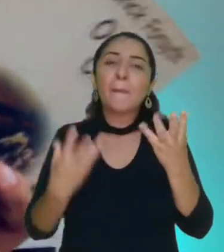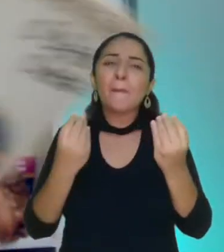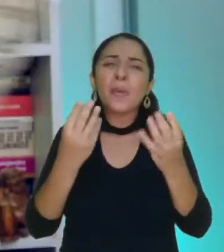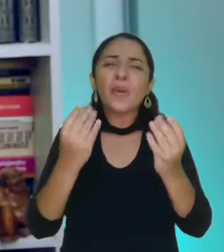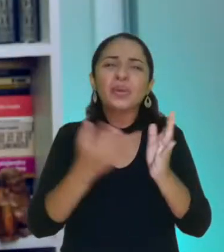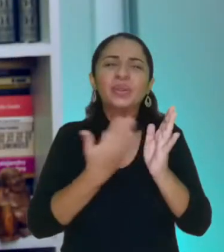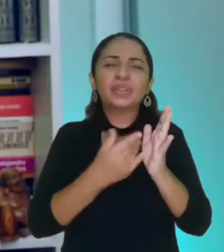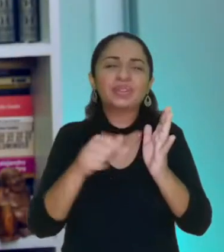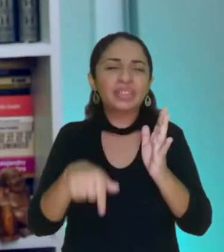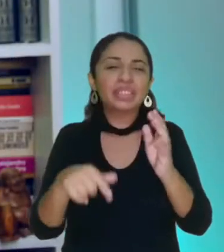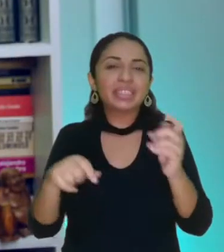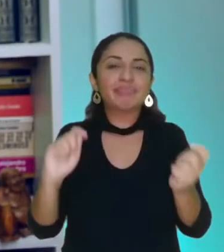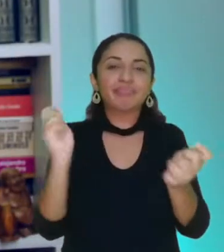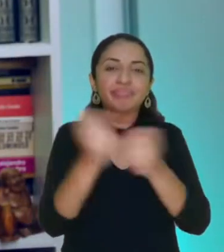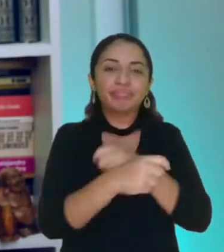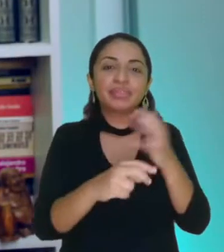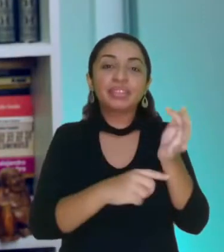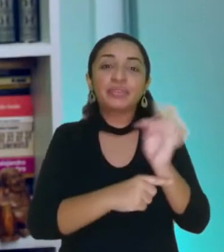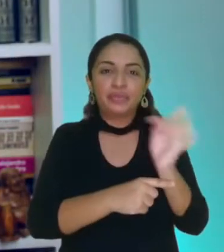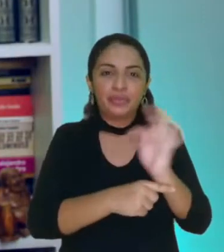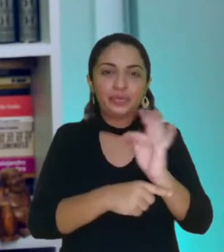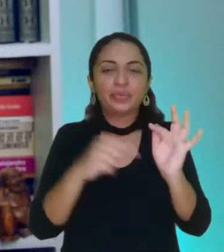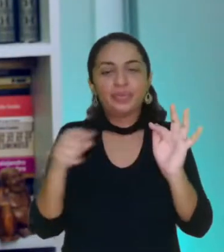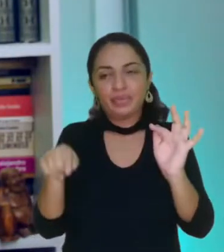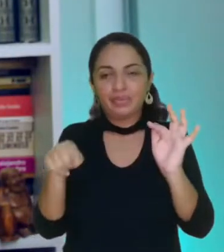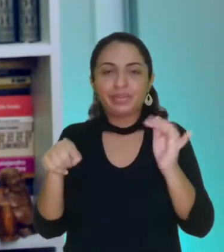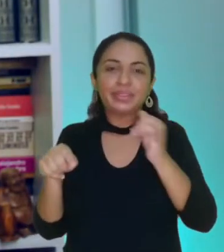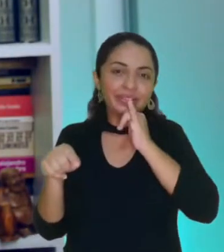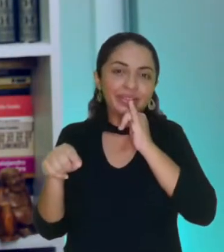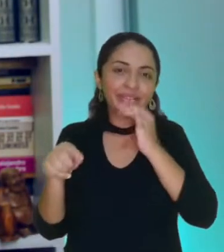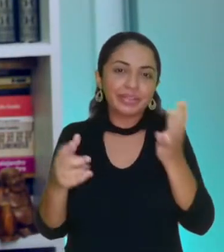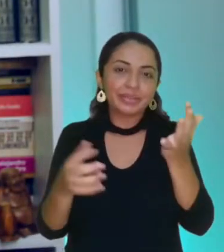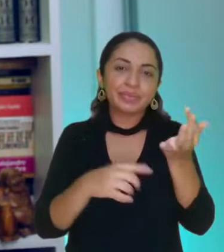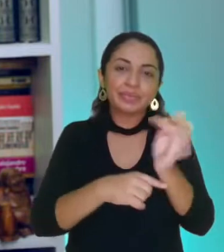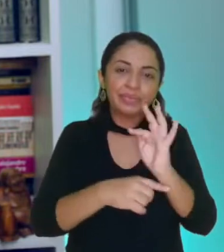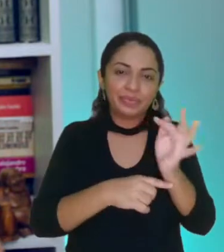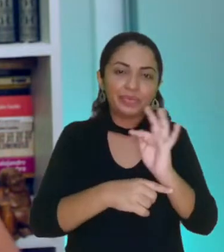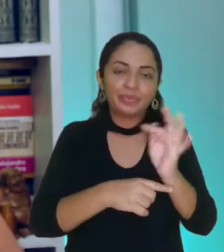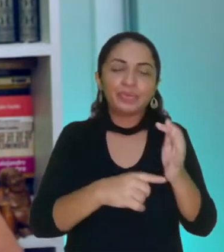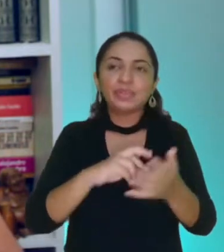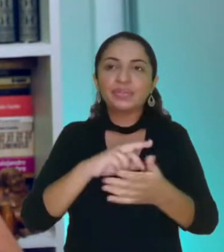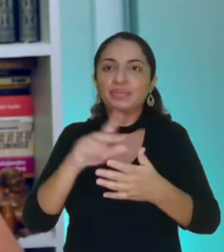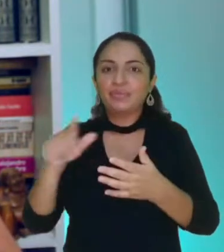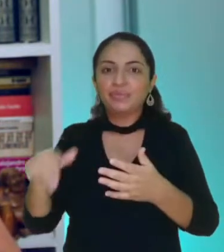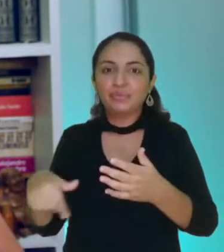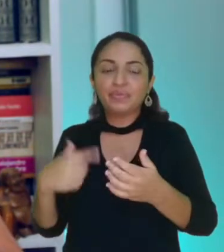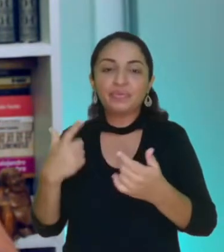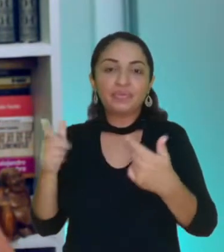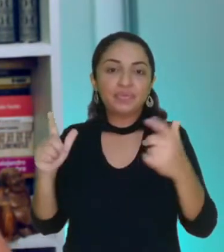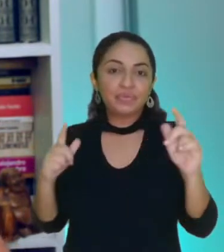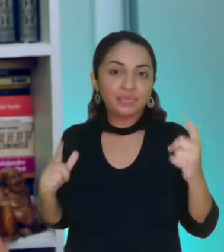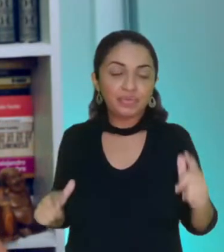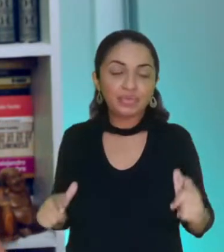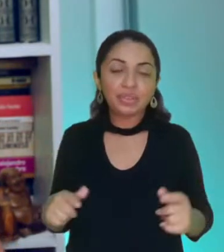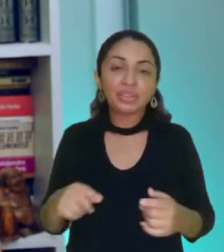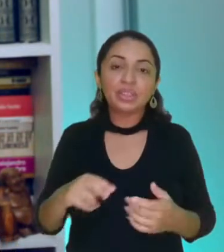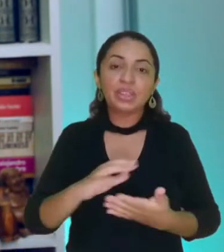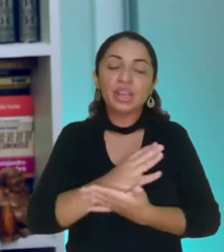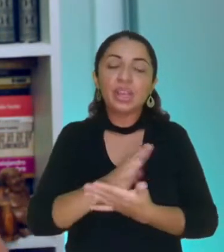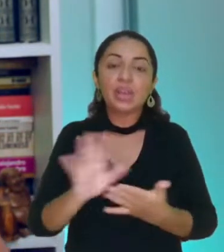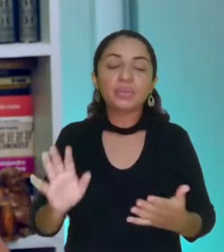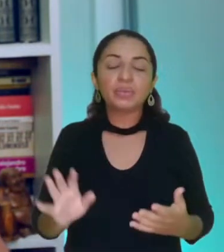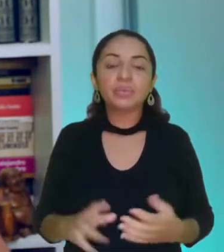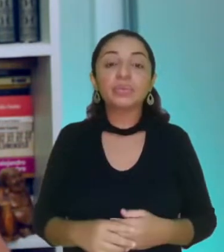desses livros aqui foram adaptados para o cinema. Tem filmes, O Complexo de Portnoy, Gente Como a Gente, O